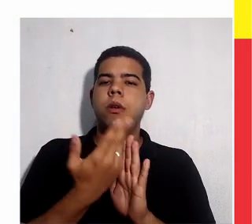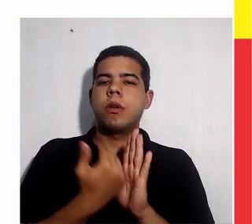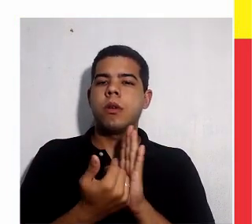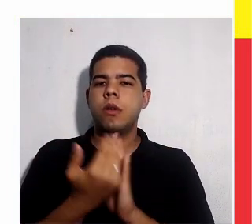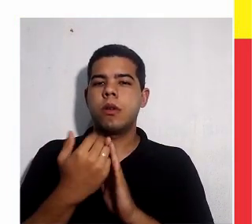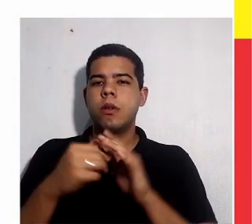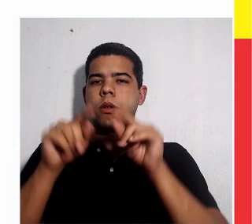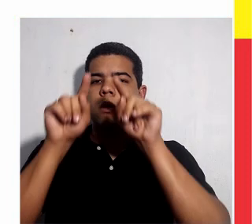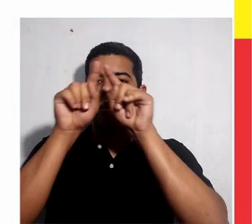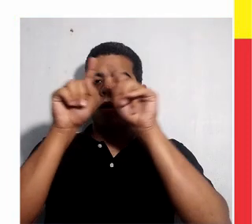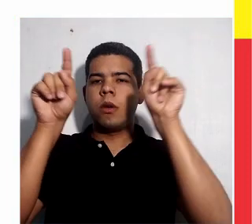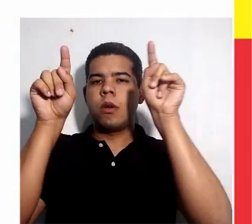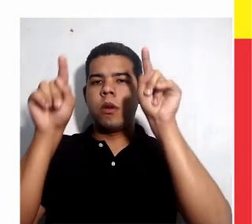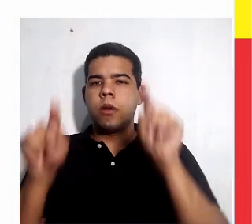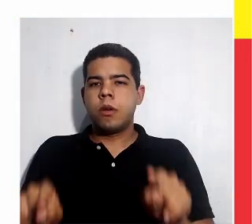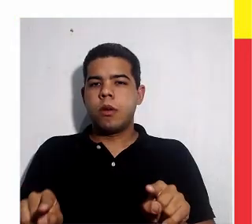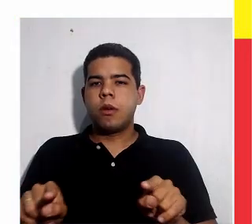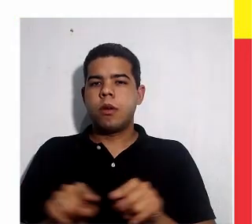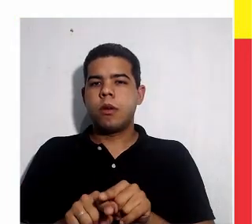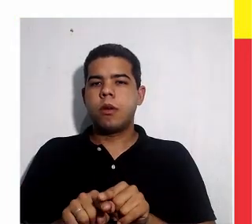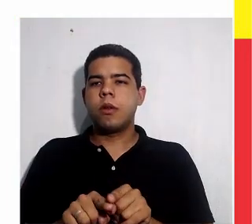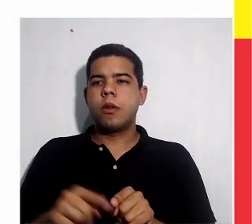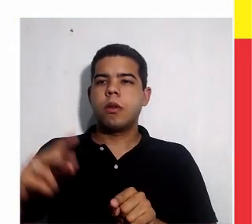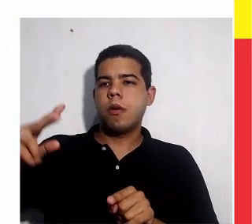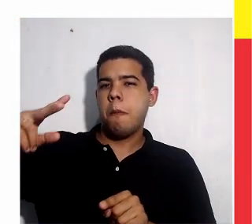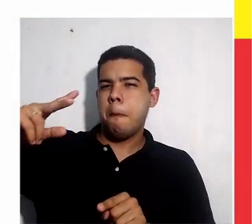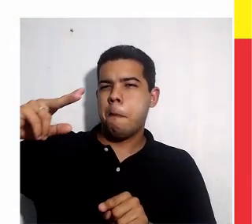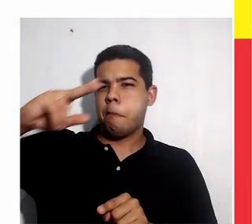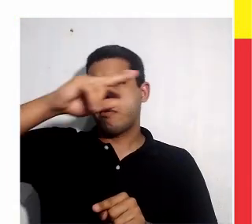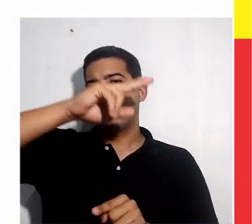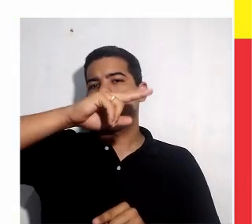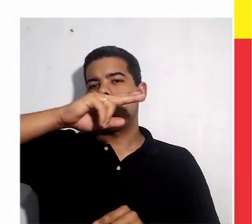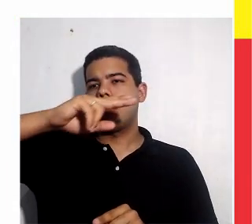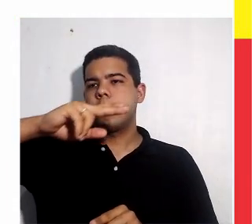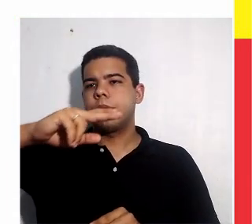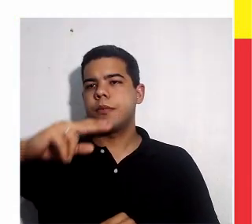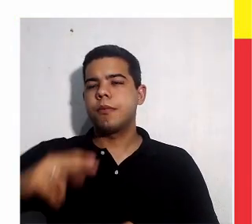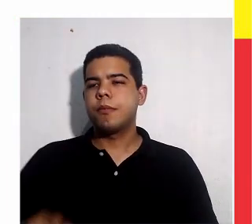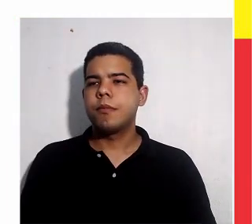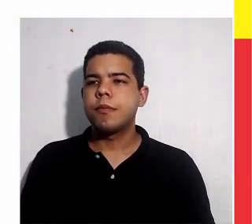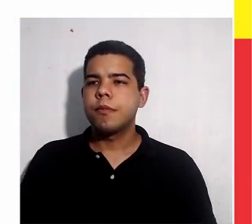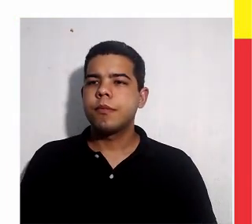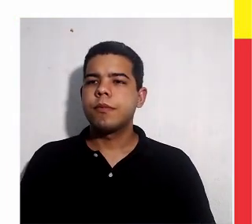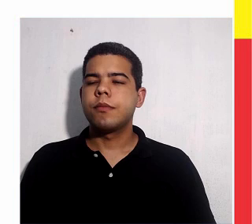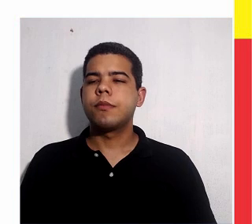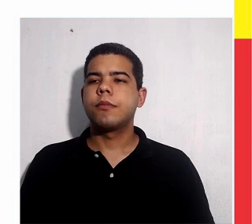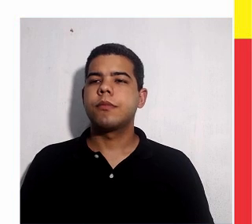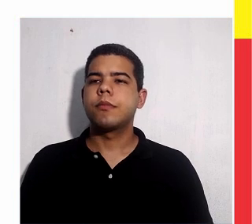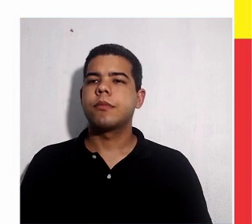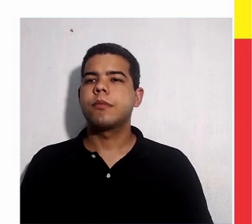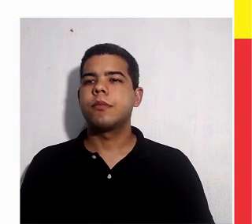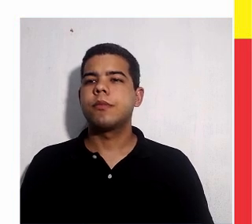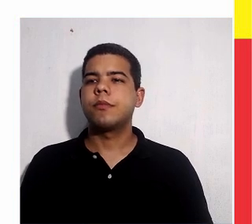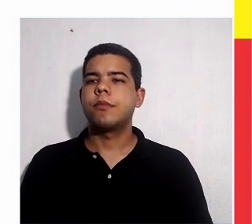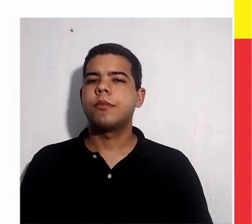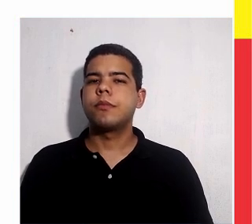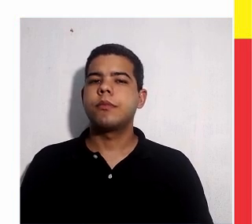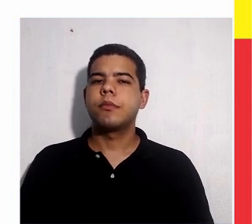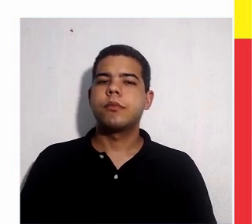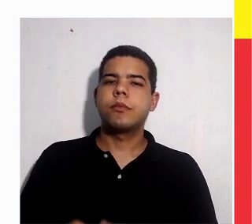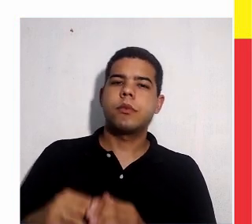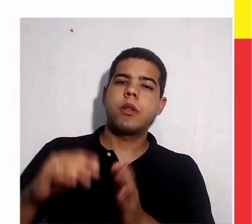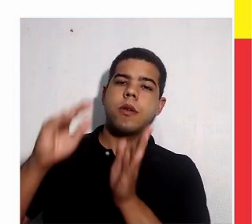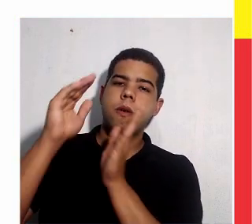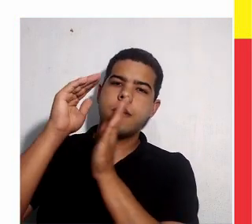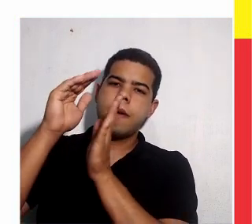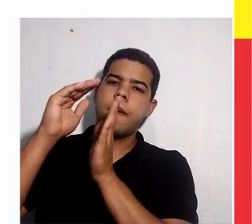sendo um retângulo. Esse nosso retângulo eu vou retirar um triângulo. Lembrando que essa medida menor do